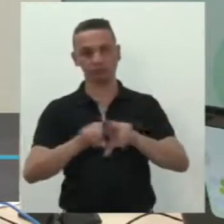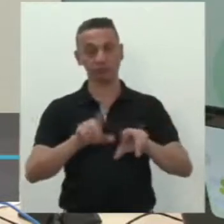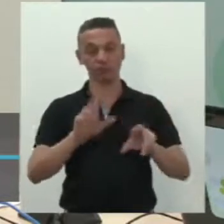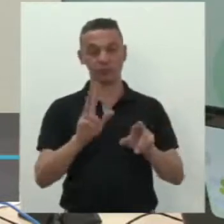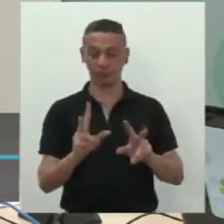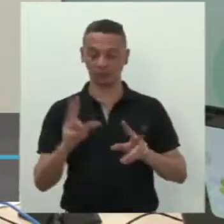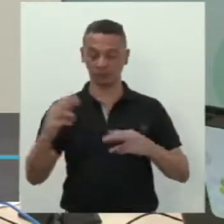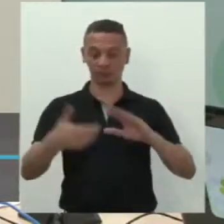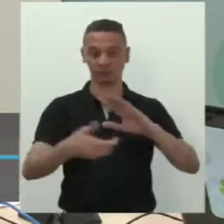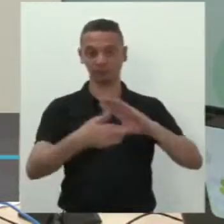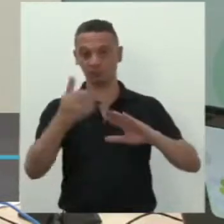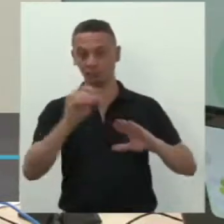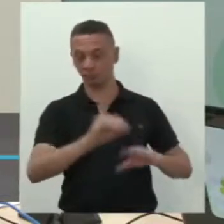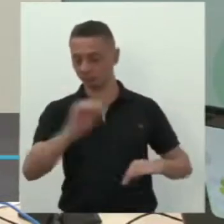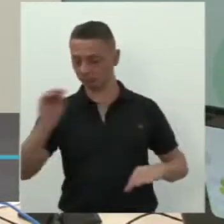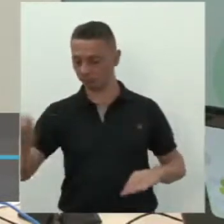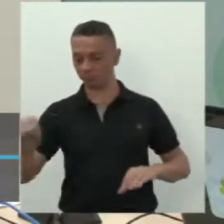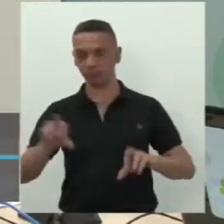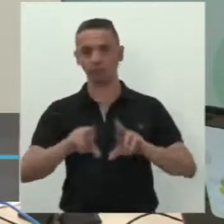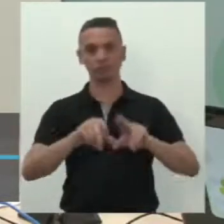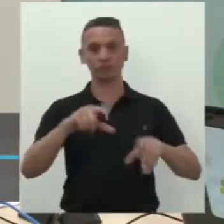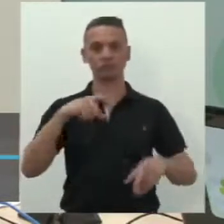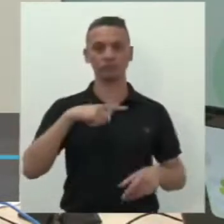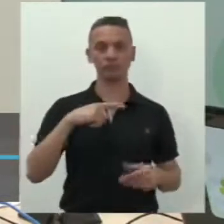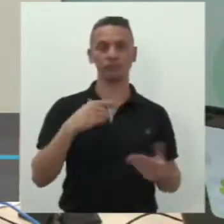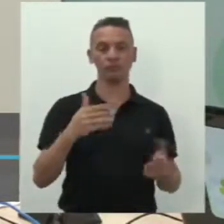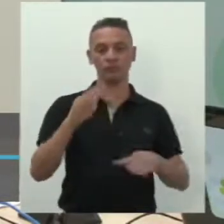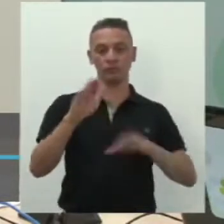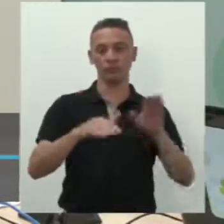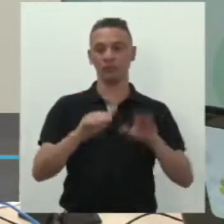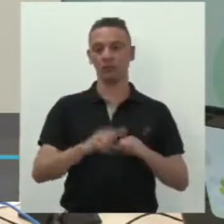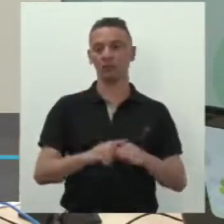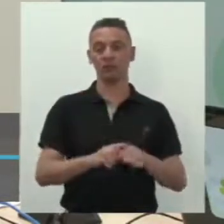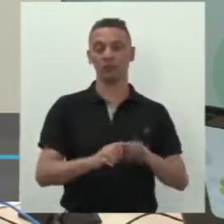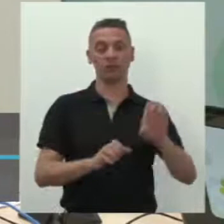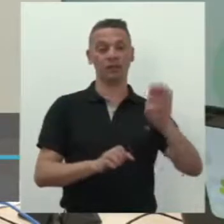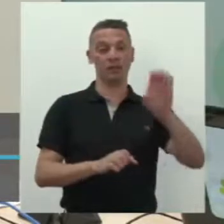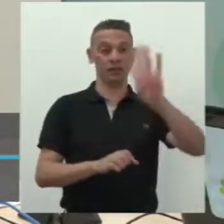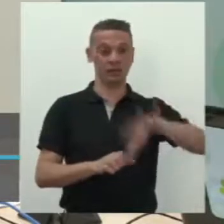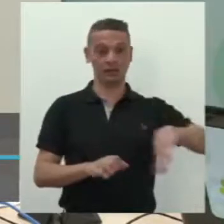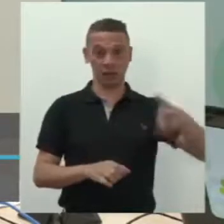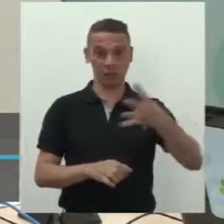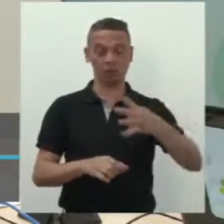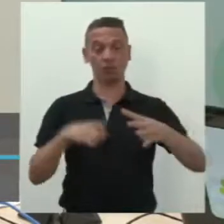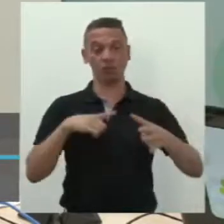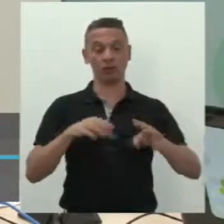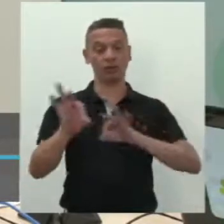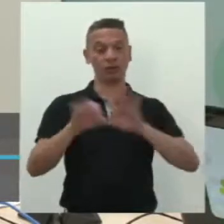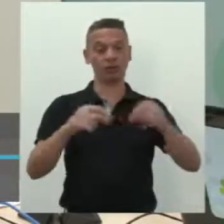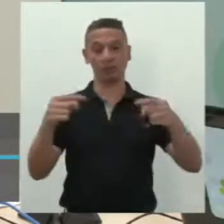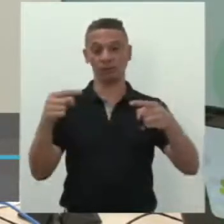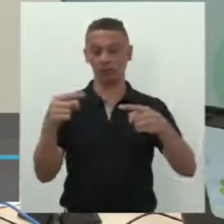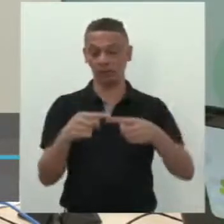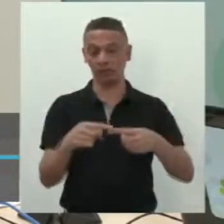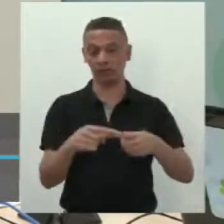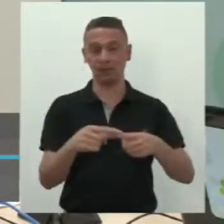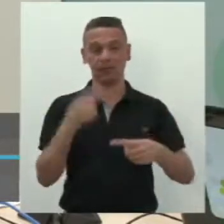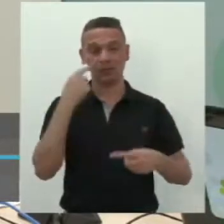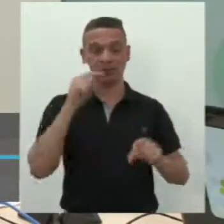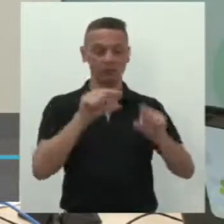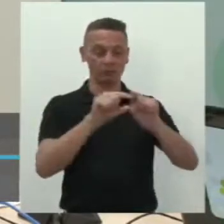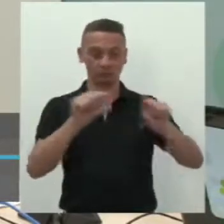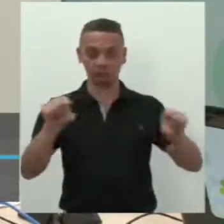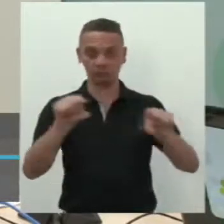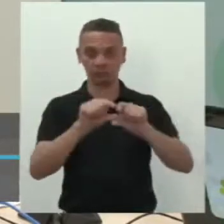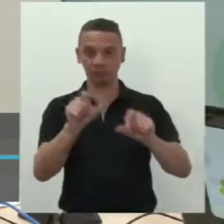uma célula e colar em outro lugar. Então, o Excel, o funcionamento básico dele é se orientar às